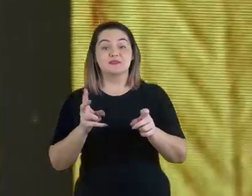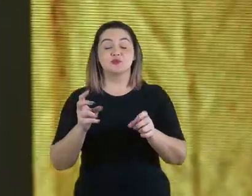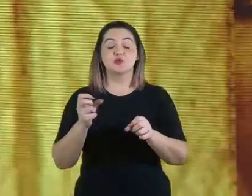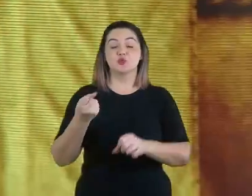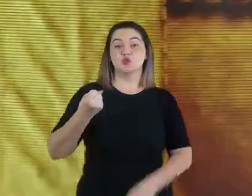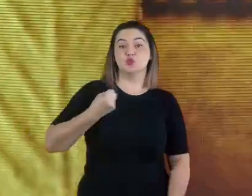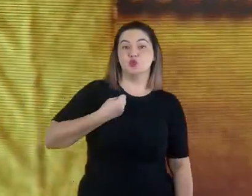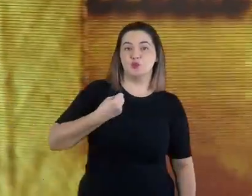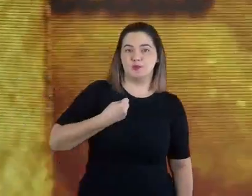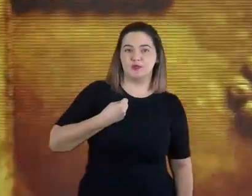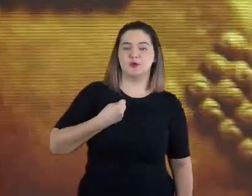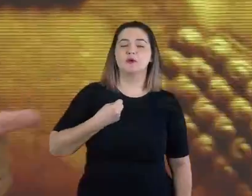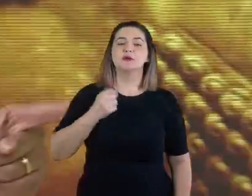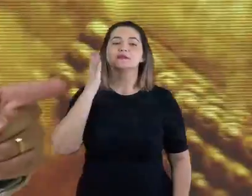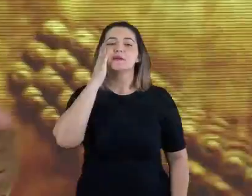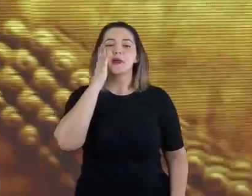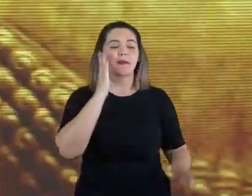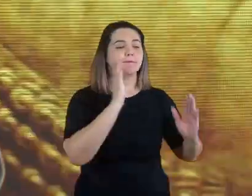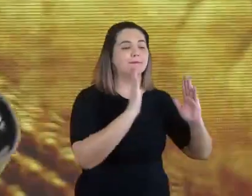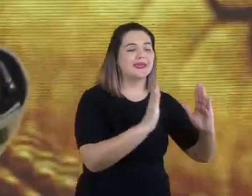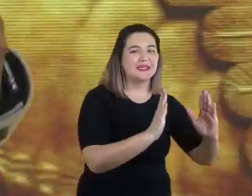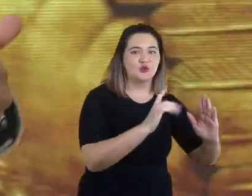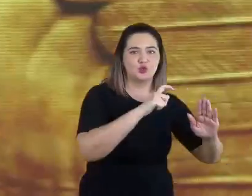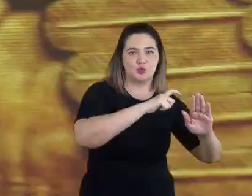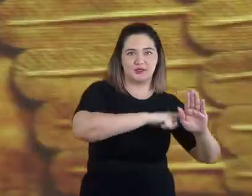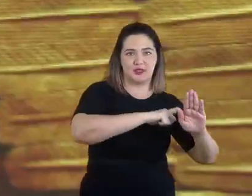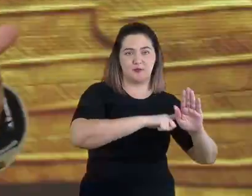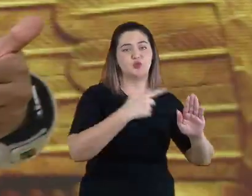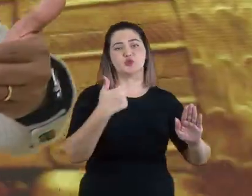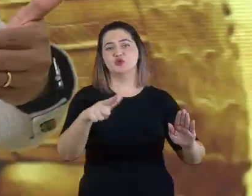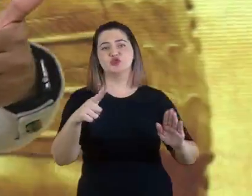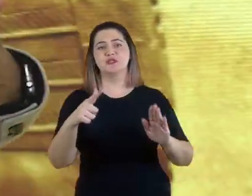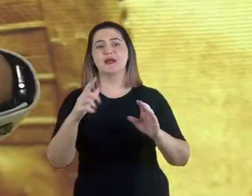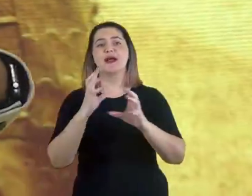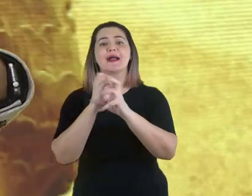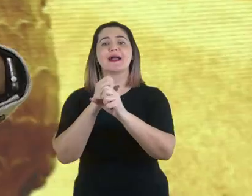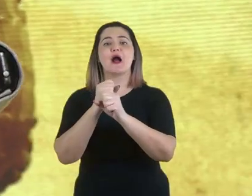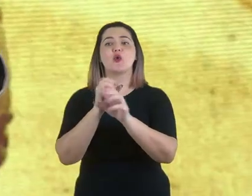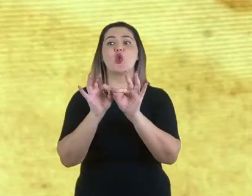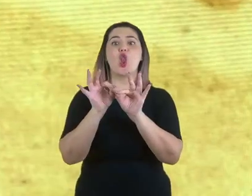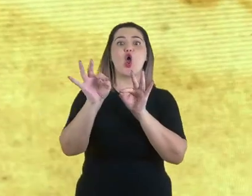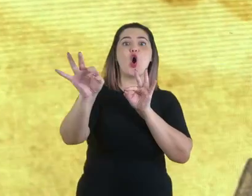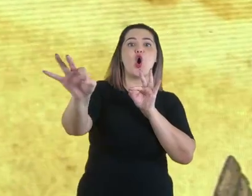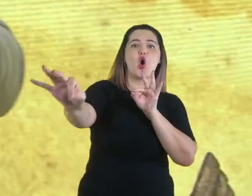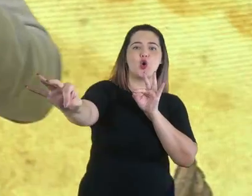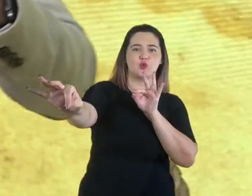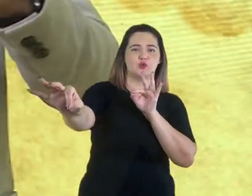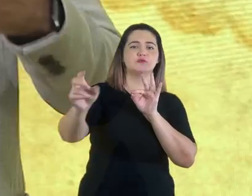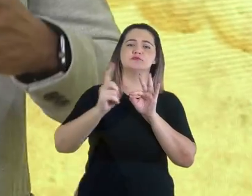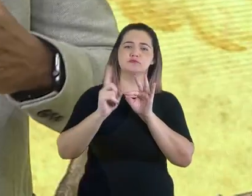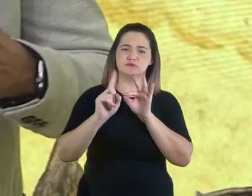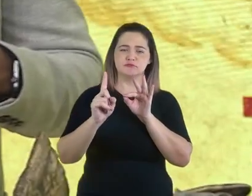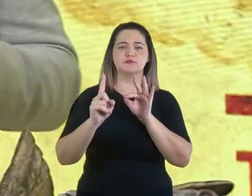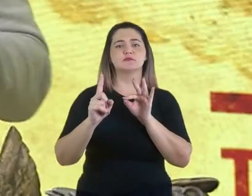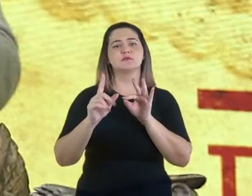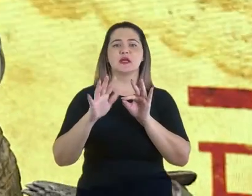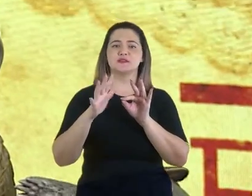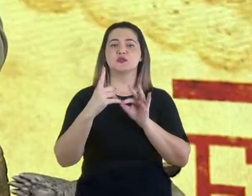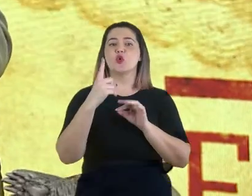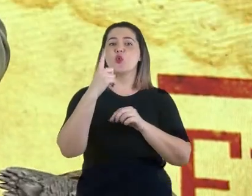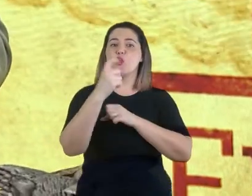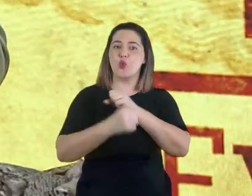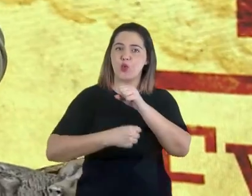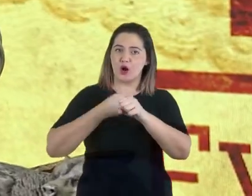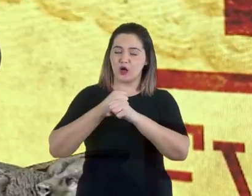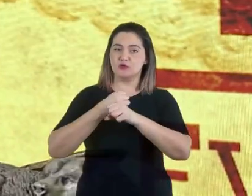tempo esquemáticos que não envolviam cálculo de longo prazo, quando não era necessário, é claro, recorrer a um ano concreto. E